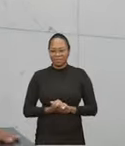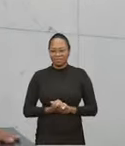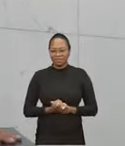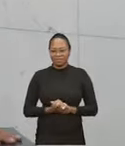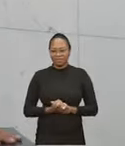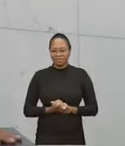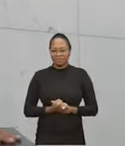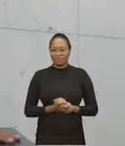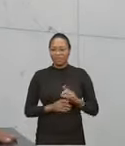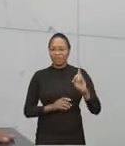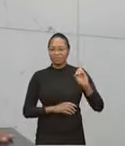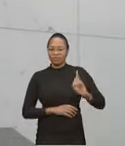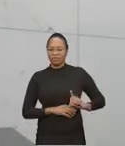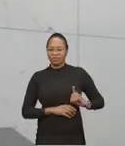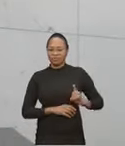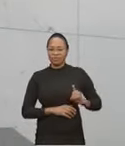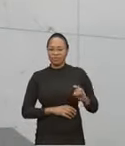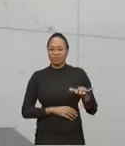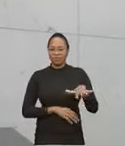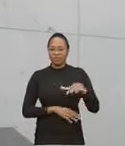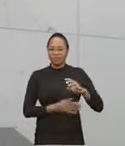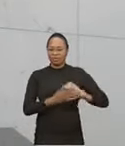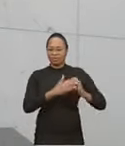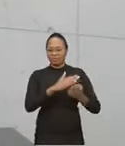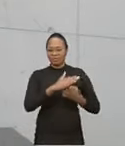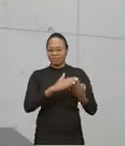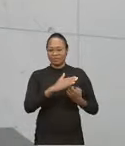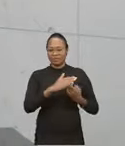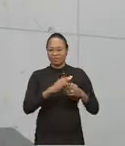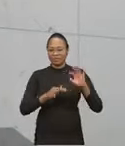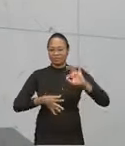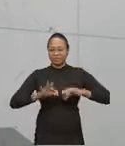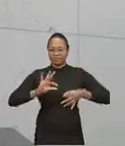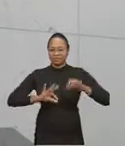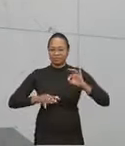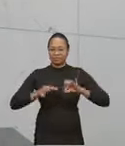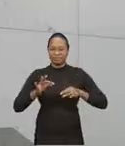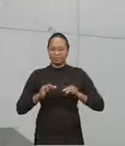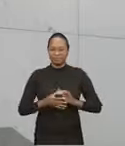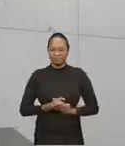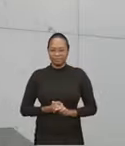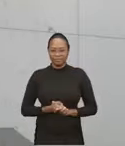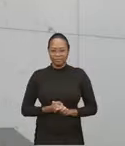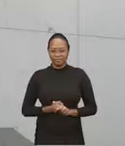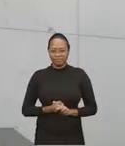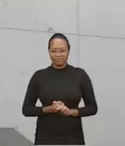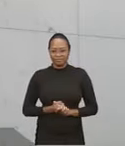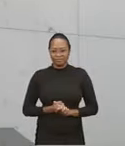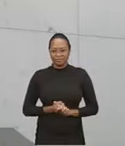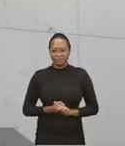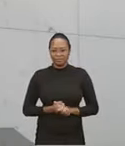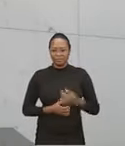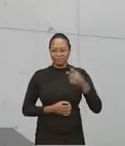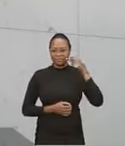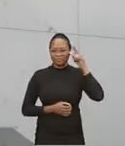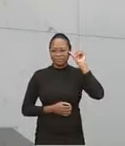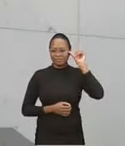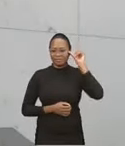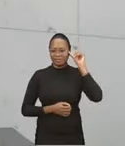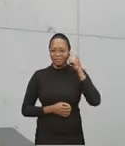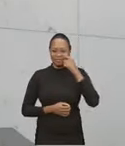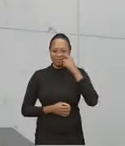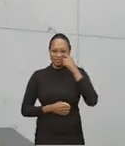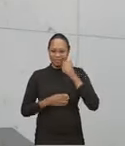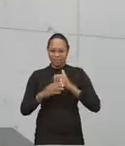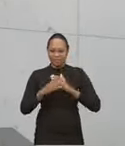diretor da Orbe Química para fazer uma discussão agora, para fazer o acordo. E tudo isso se dá. E ontem foi